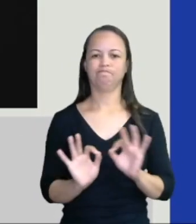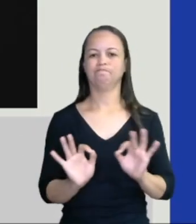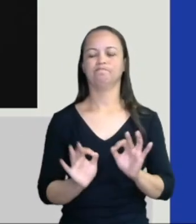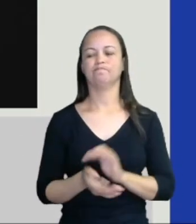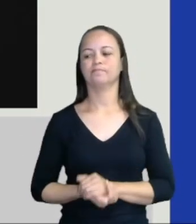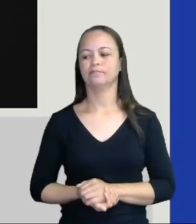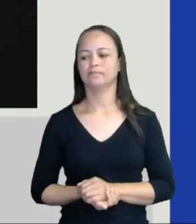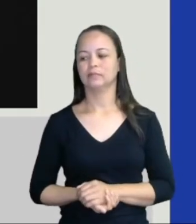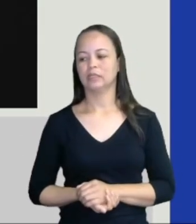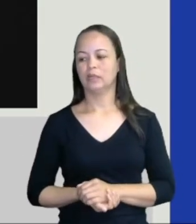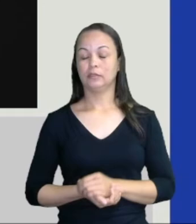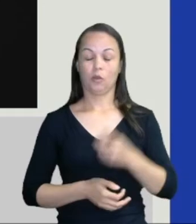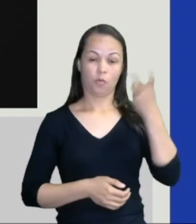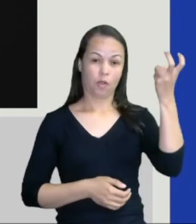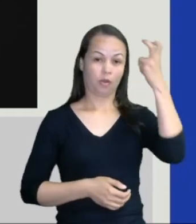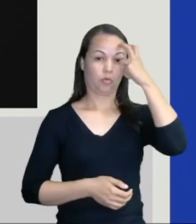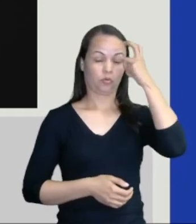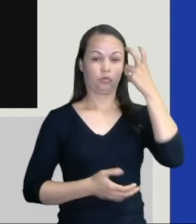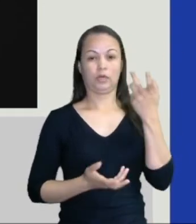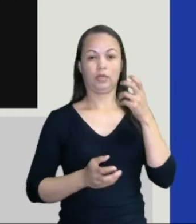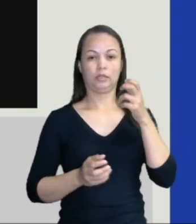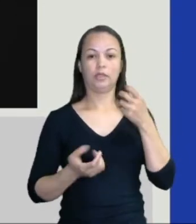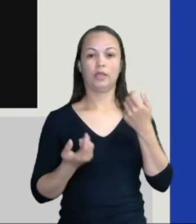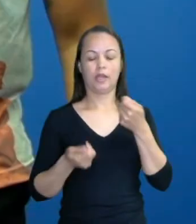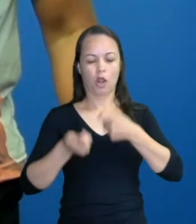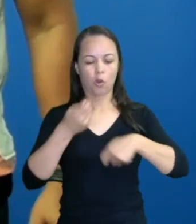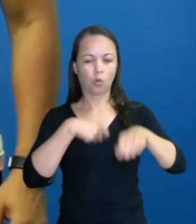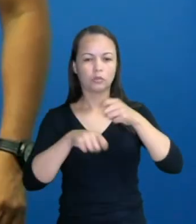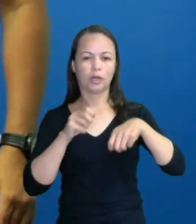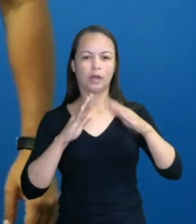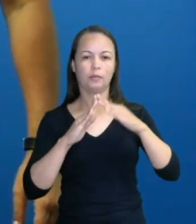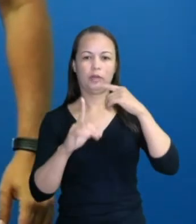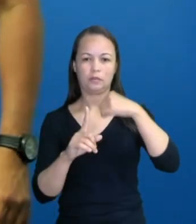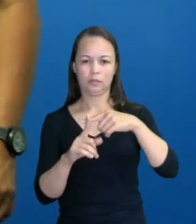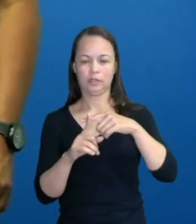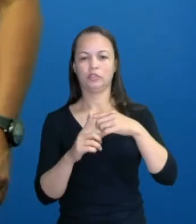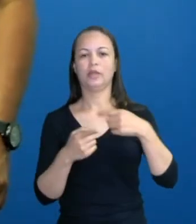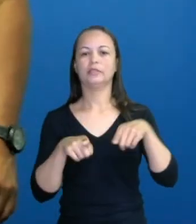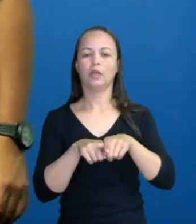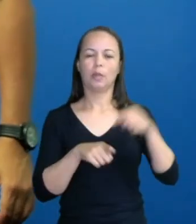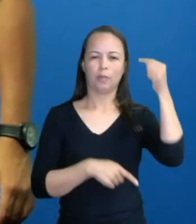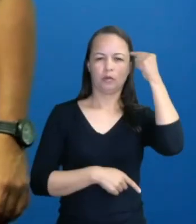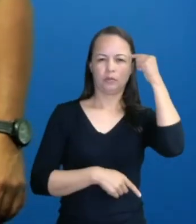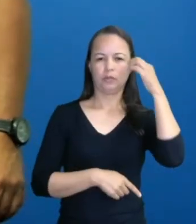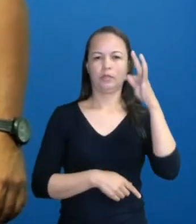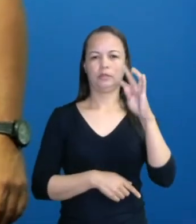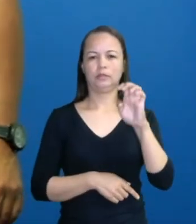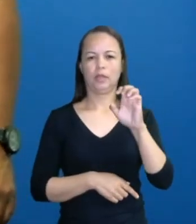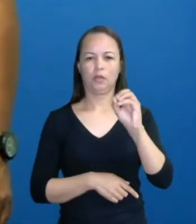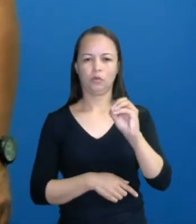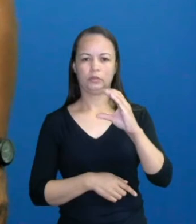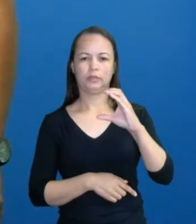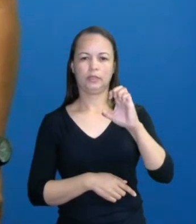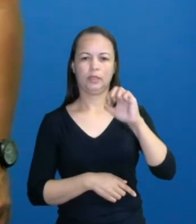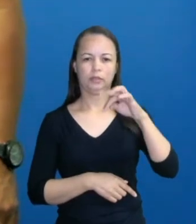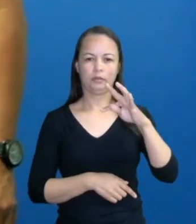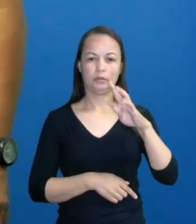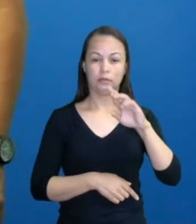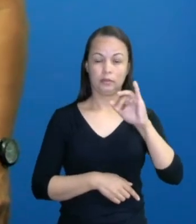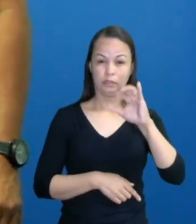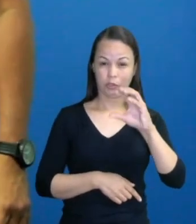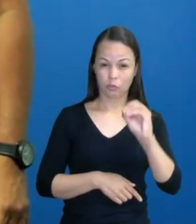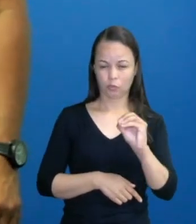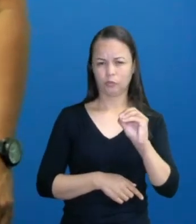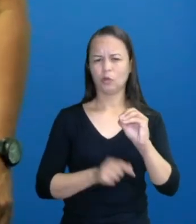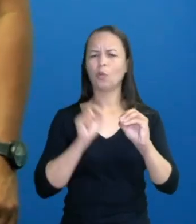cultura, que era controlada pela igreja e pelo pensamento teocêntrico. Vamos só para entender o